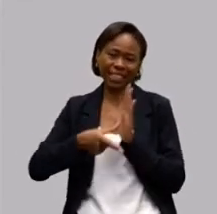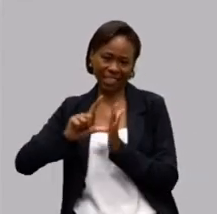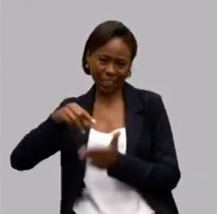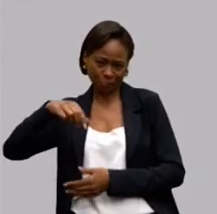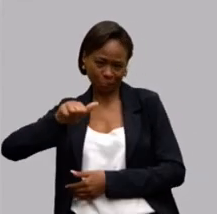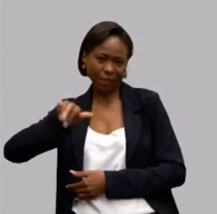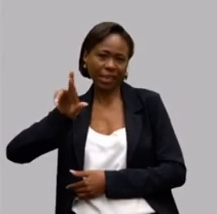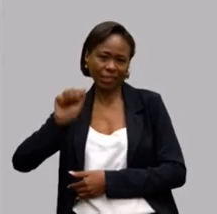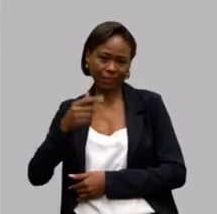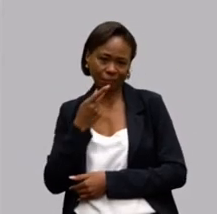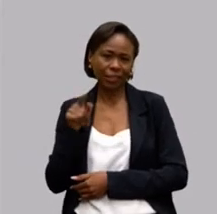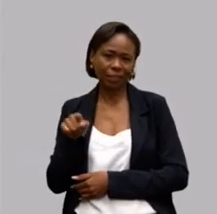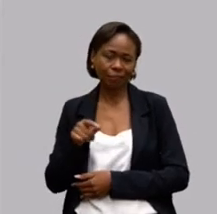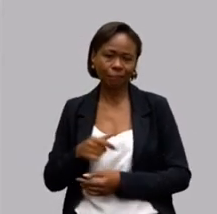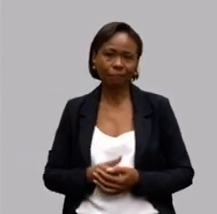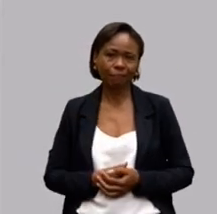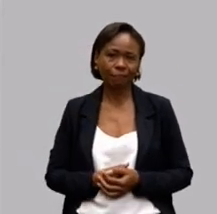ir em frente.